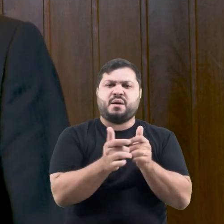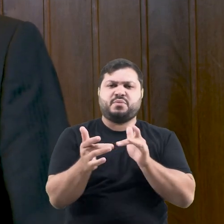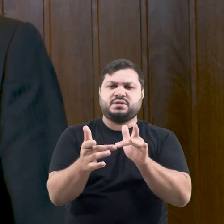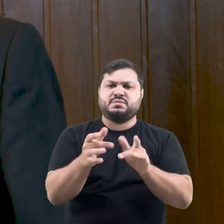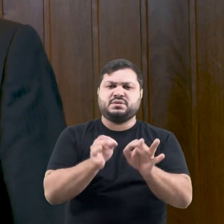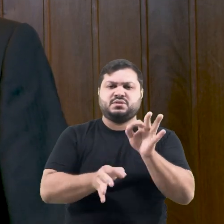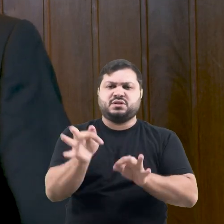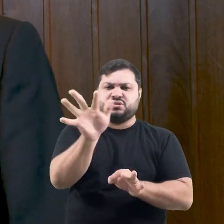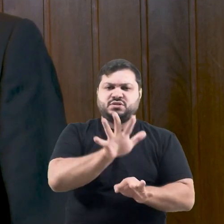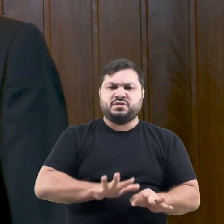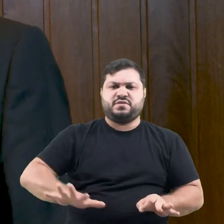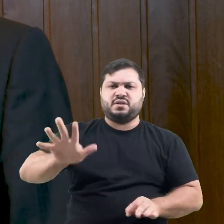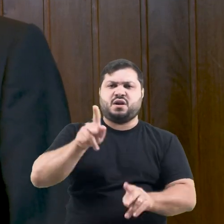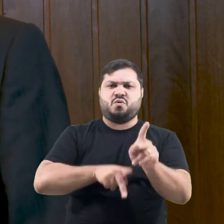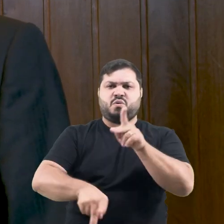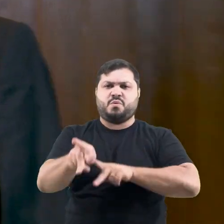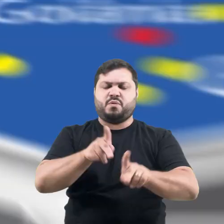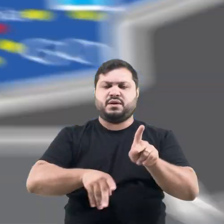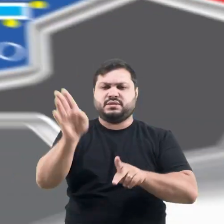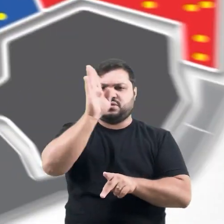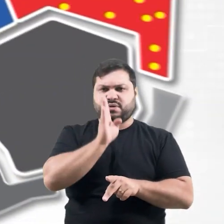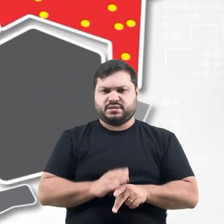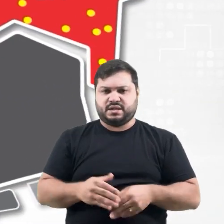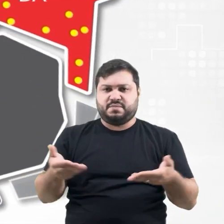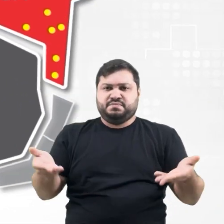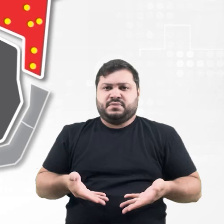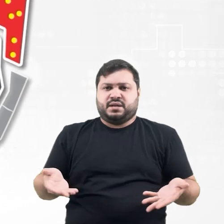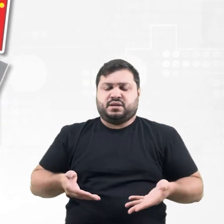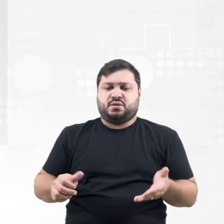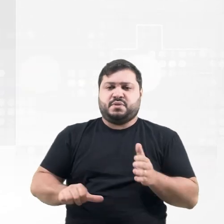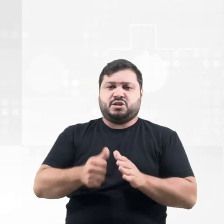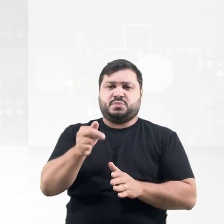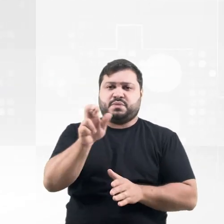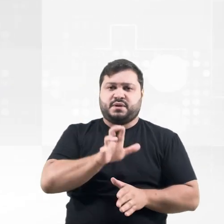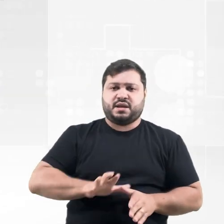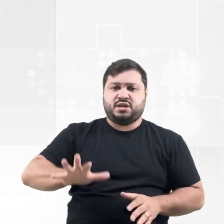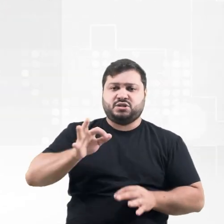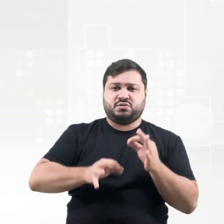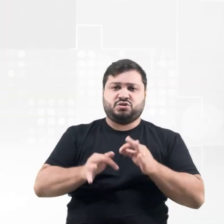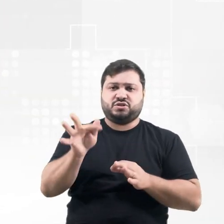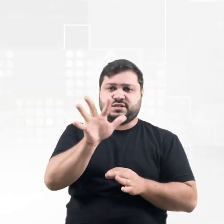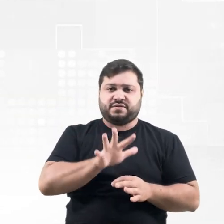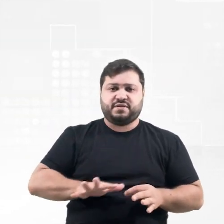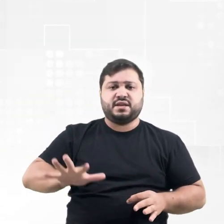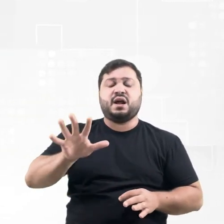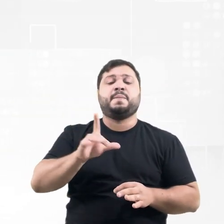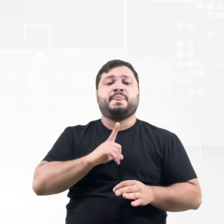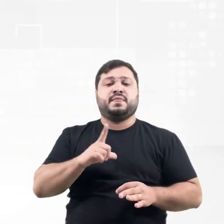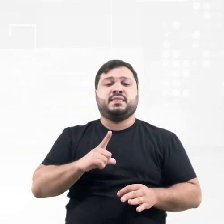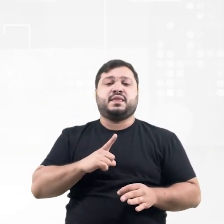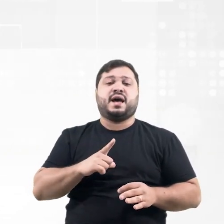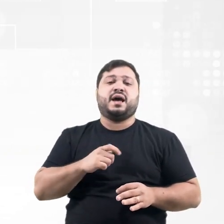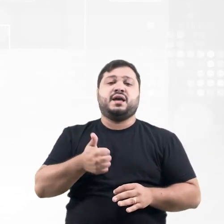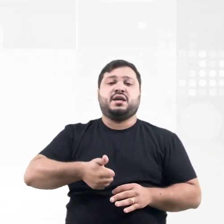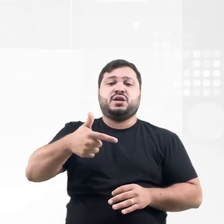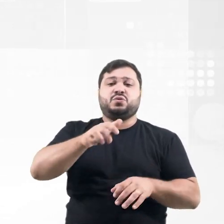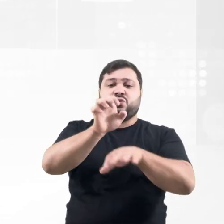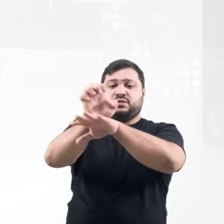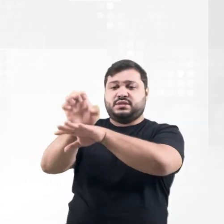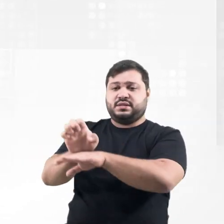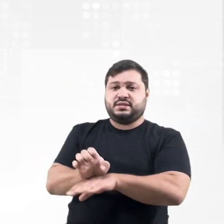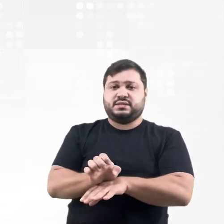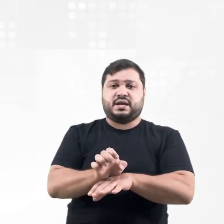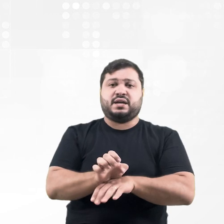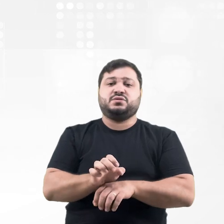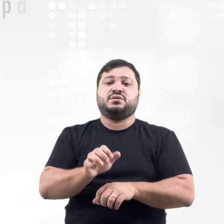da Justiça Federal com a população brasileira. Atualmente, a Primeira Região da Justiça Federal está presente em 12